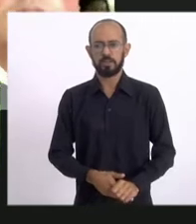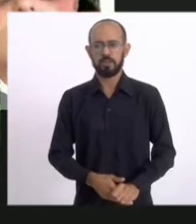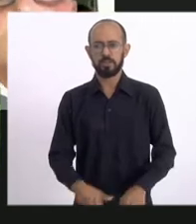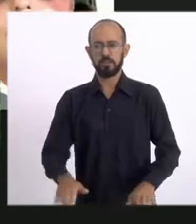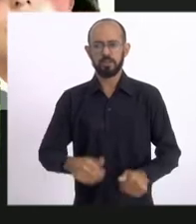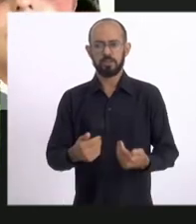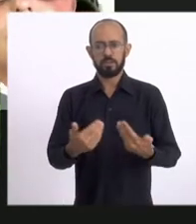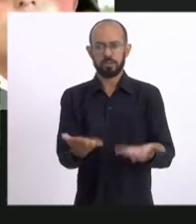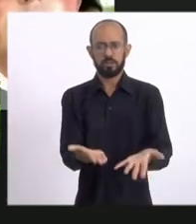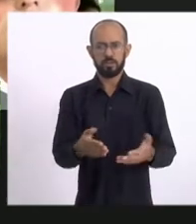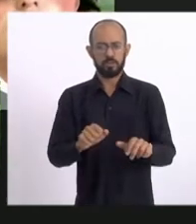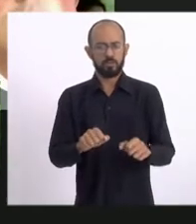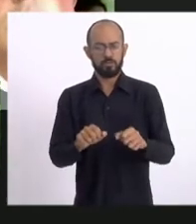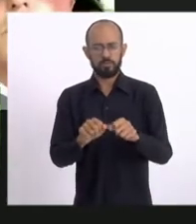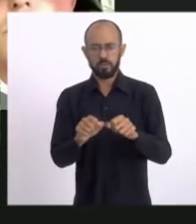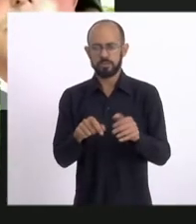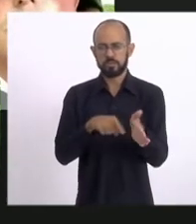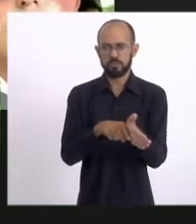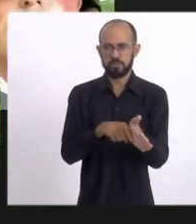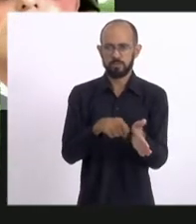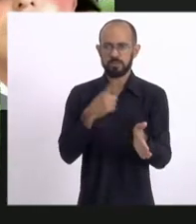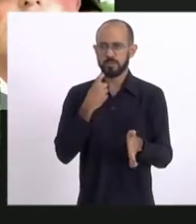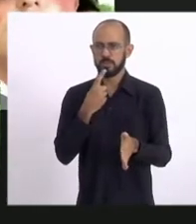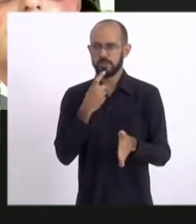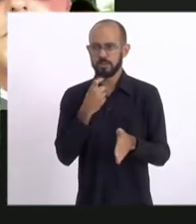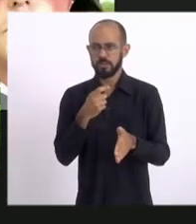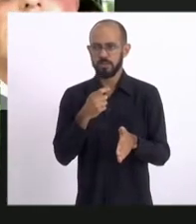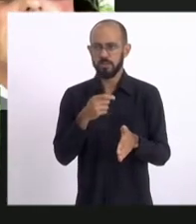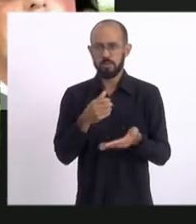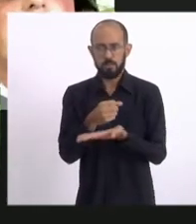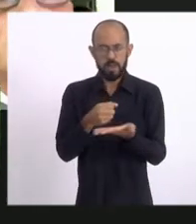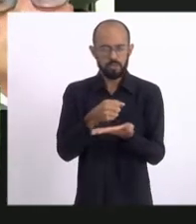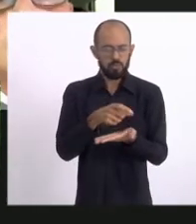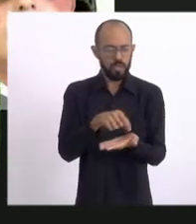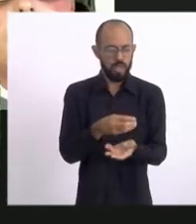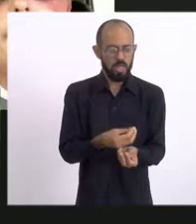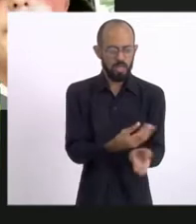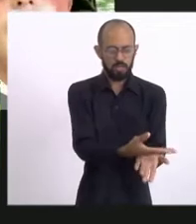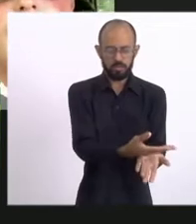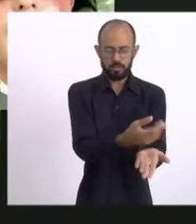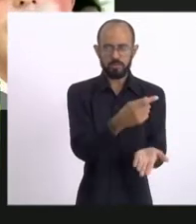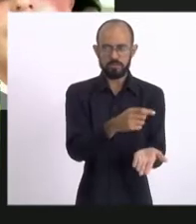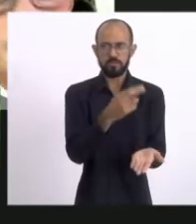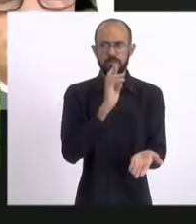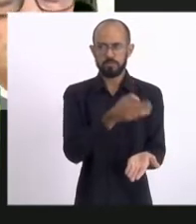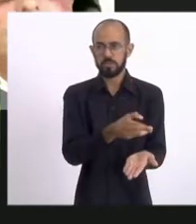Esse cara faz exame de sangue, o mínimo que ele pode ter é o resultado, né, amor? É o mínimo.